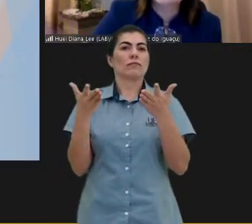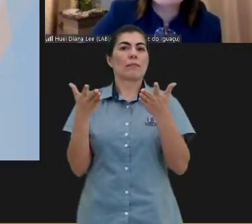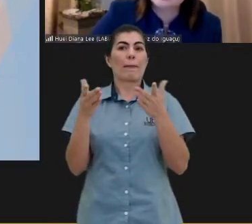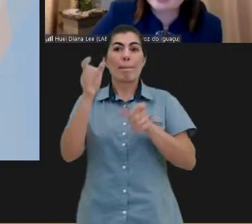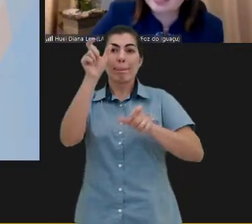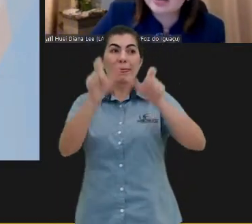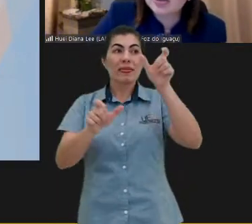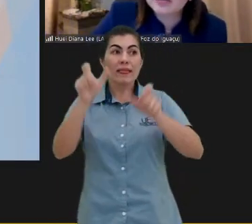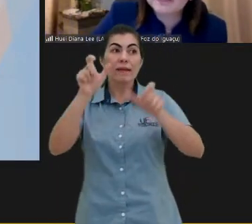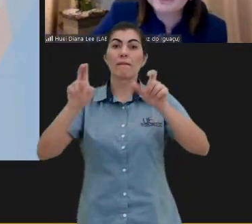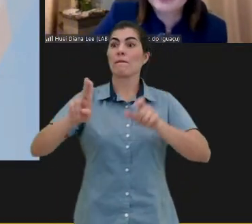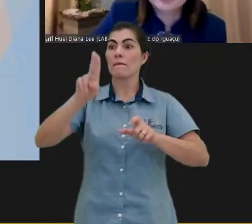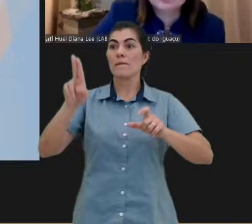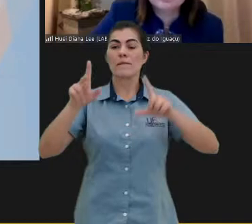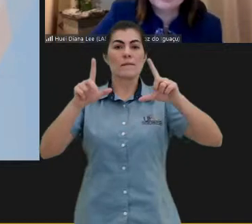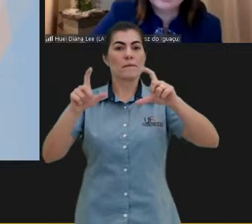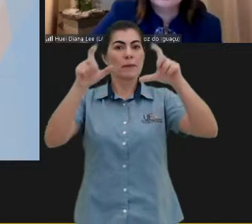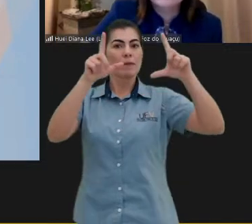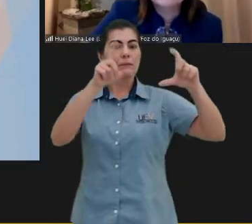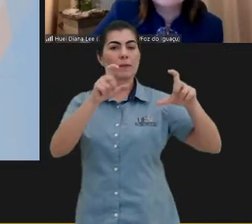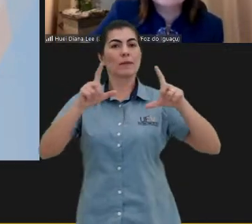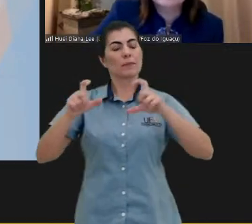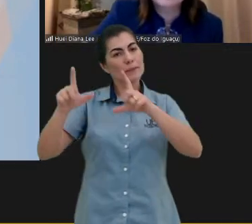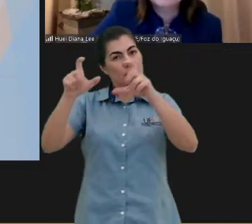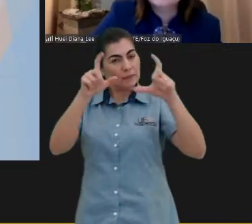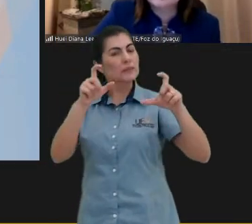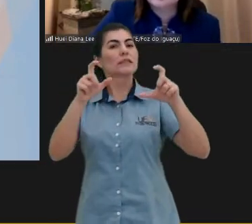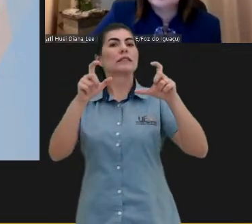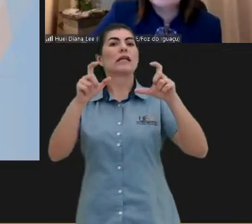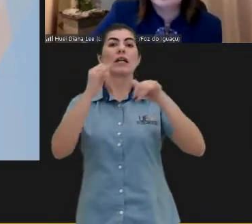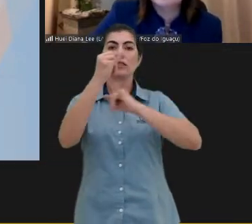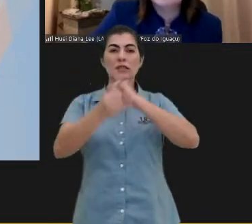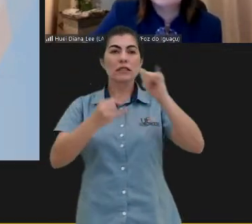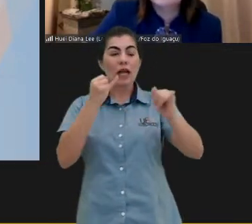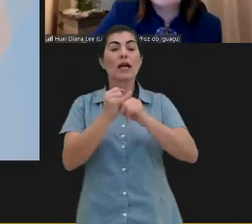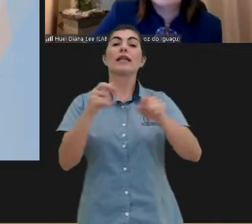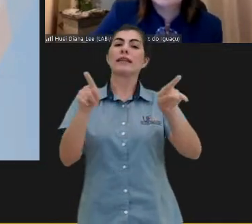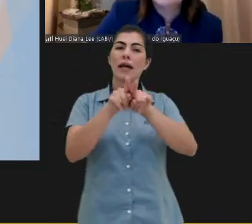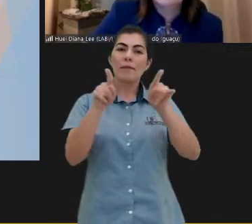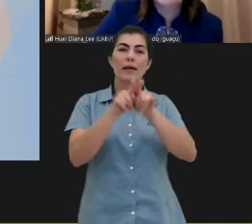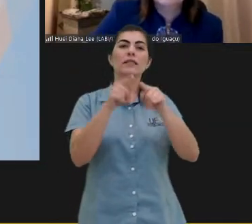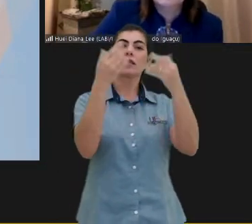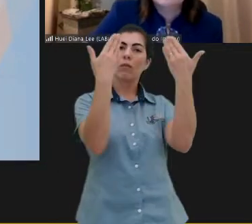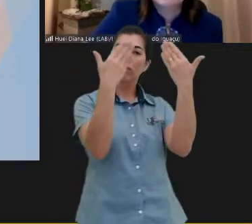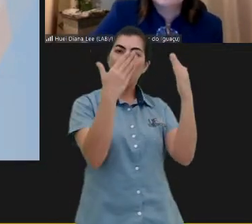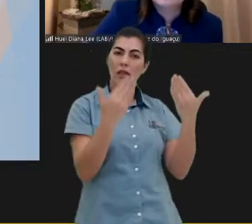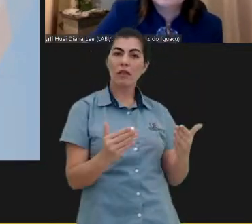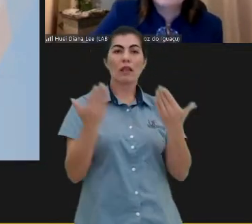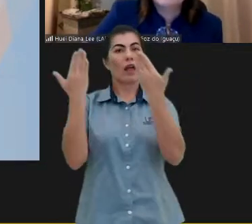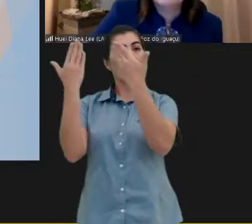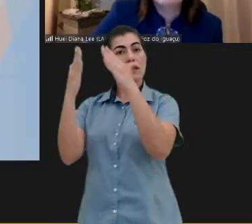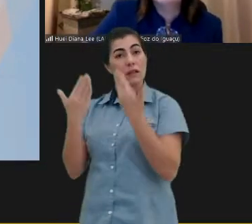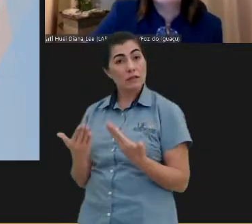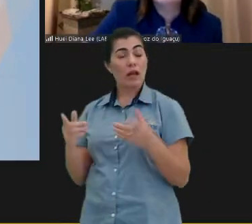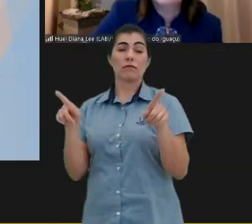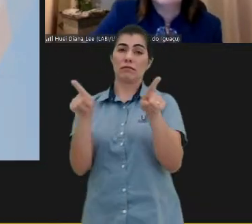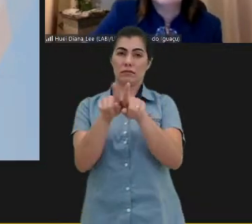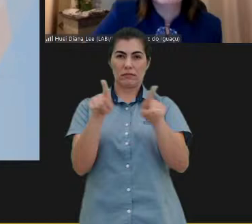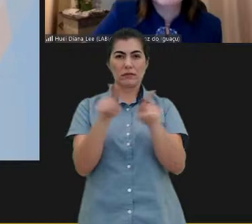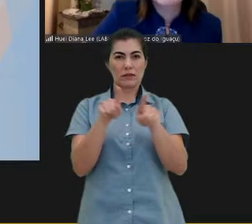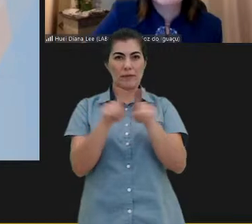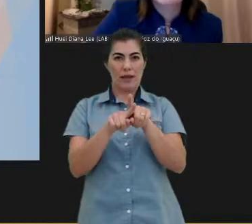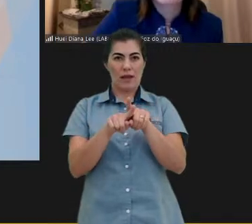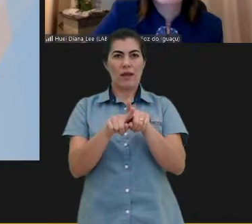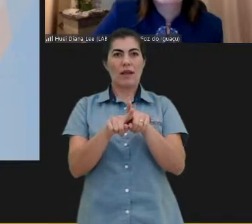em sites da internet. Isso também são dados que podem ser analisados. O terceiro V se refere à